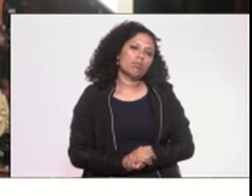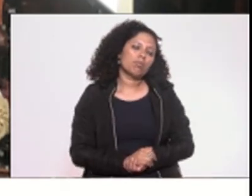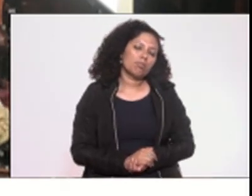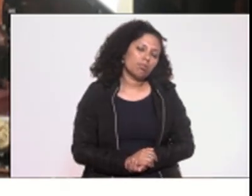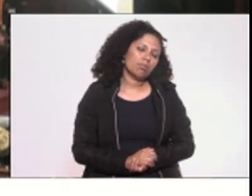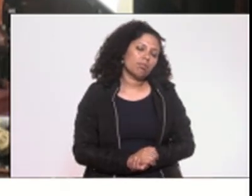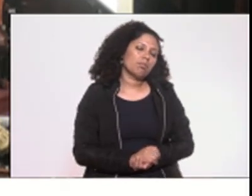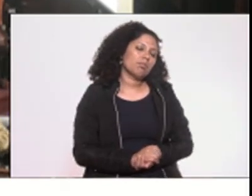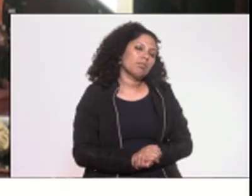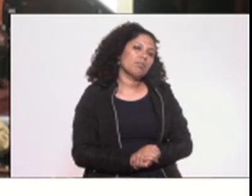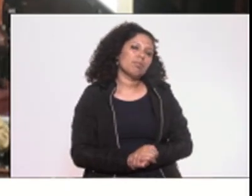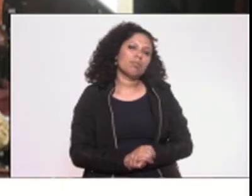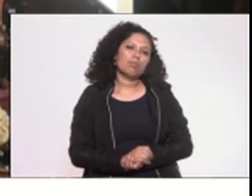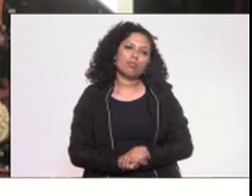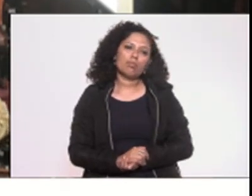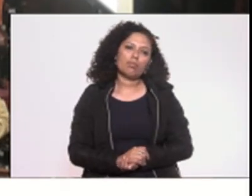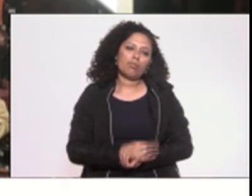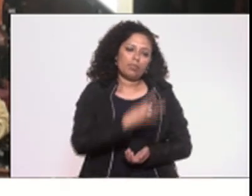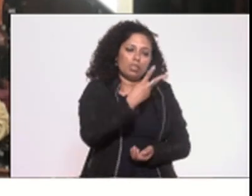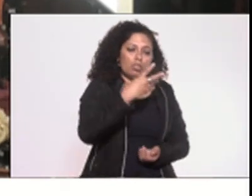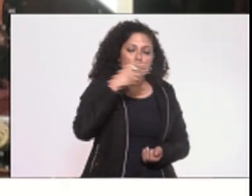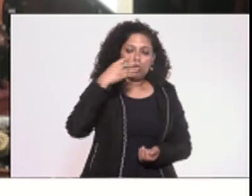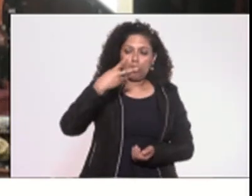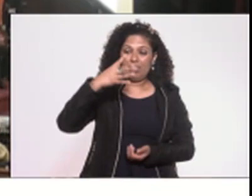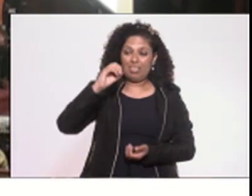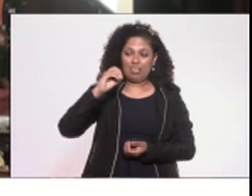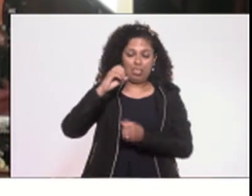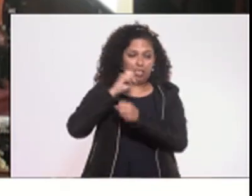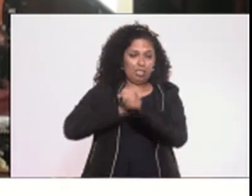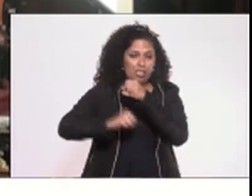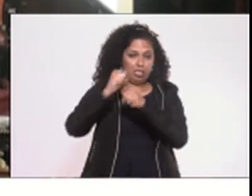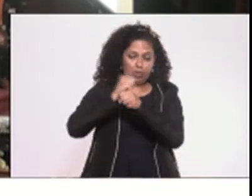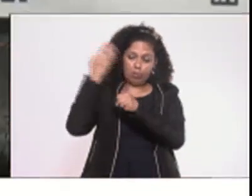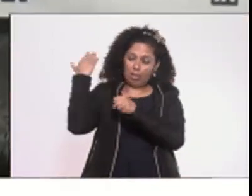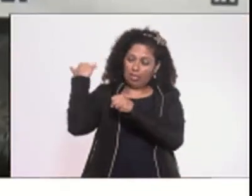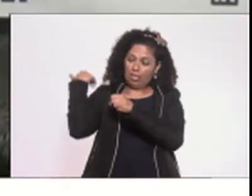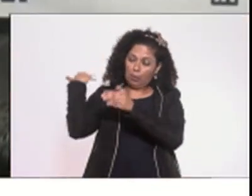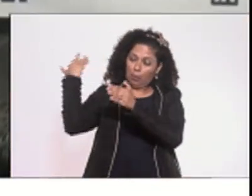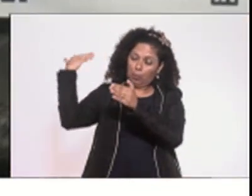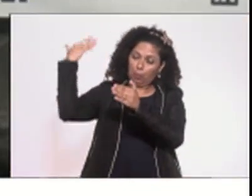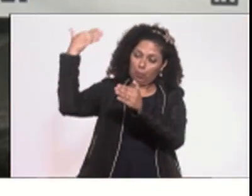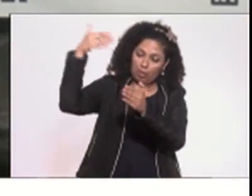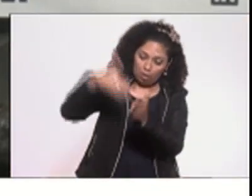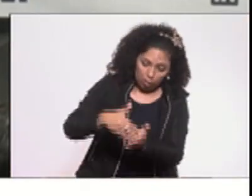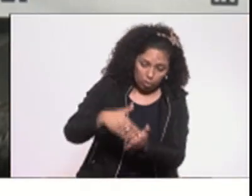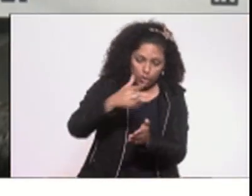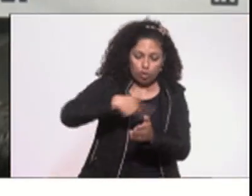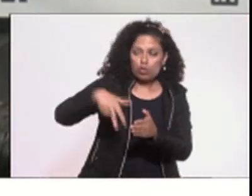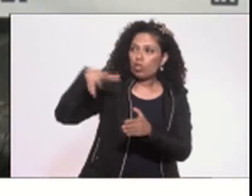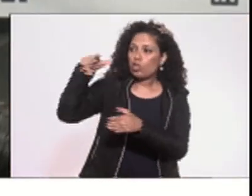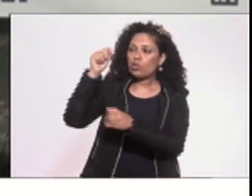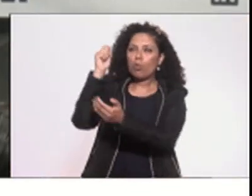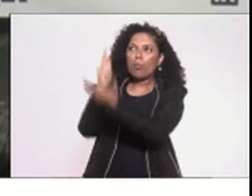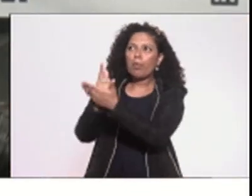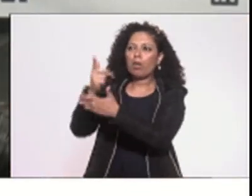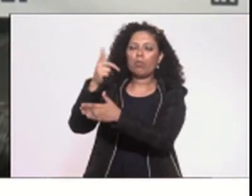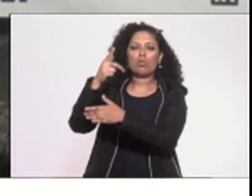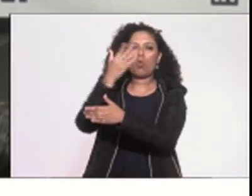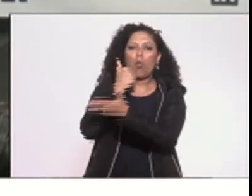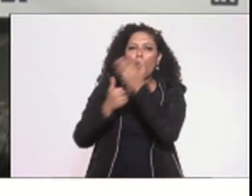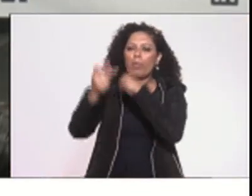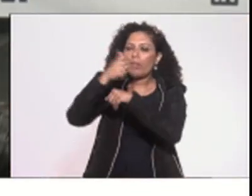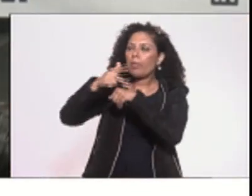Isso. Então, de 40 anos para cá, o Brasil passou da situação de importador de alimentos para um dos